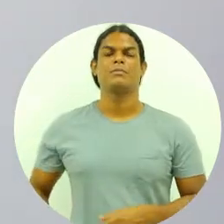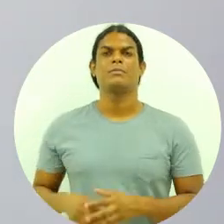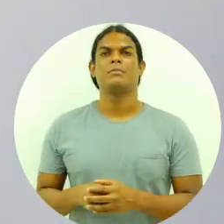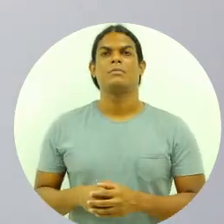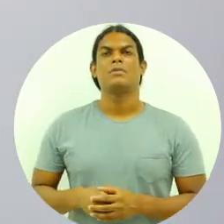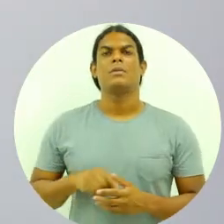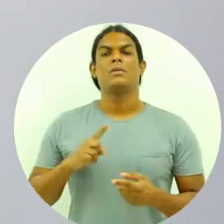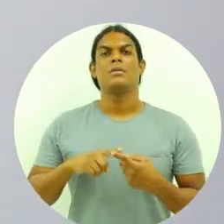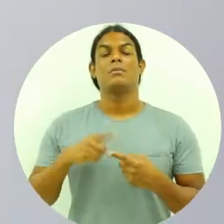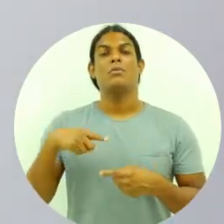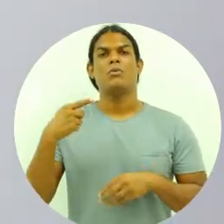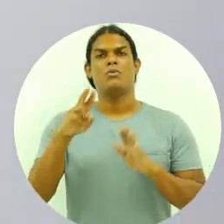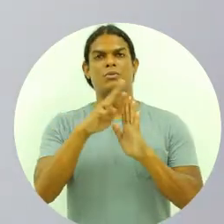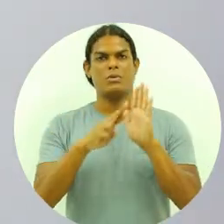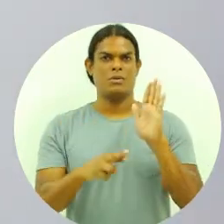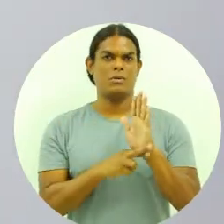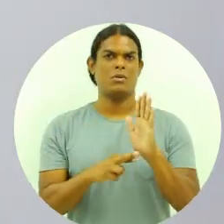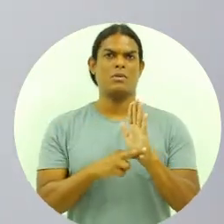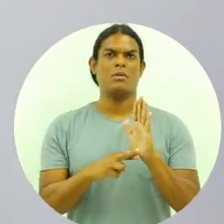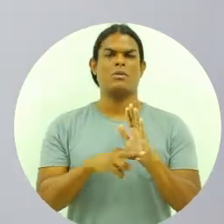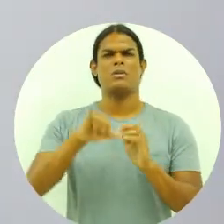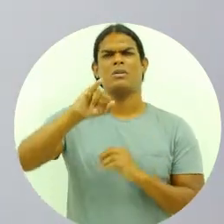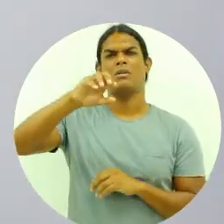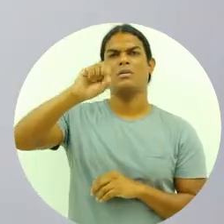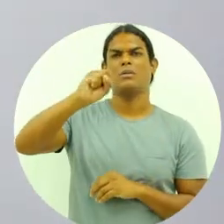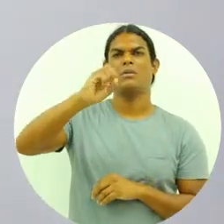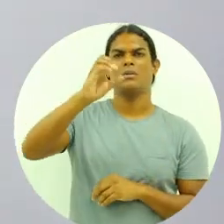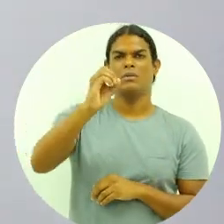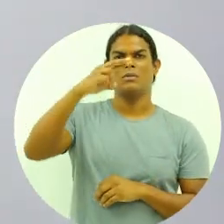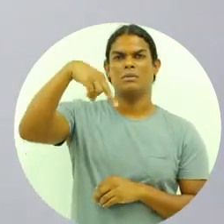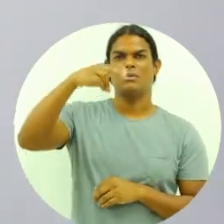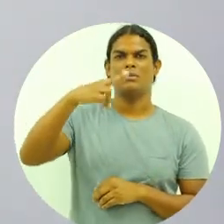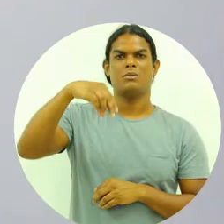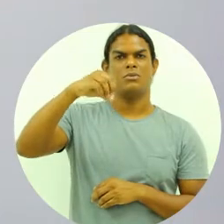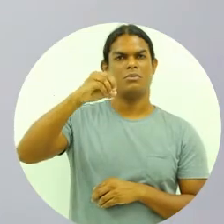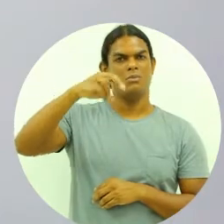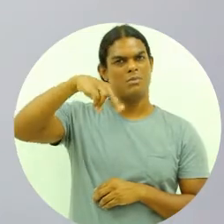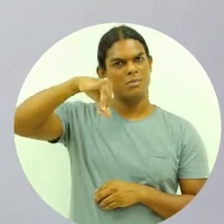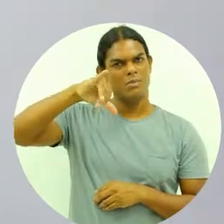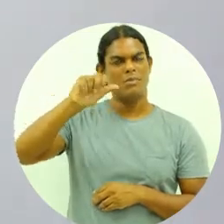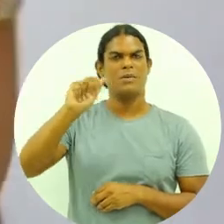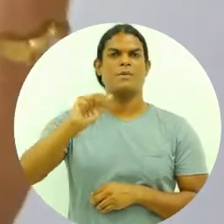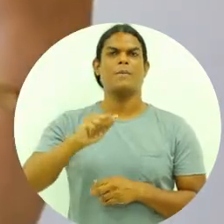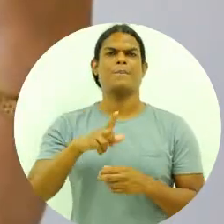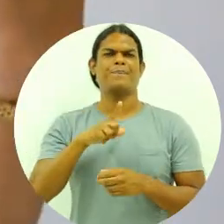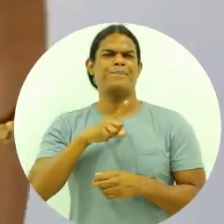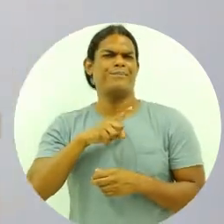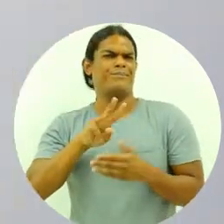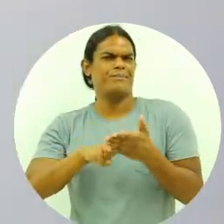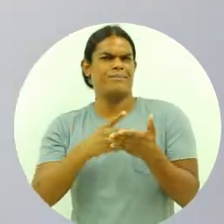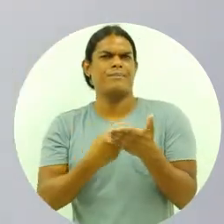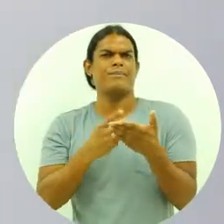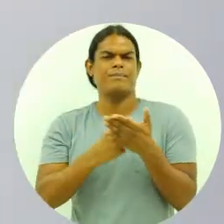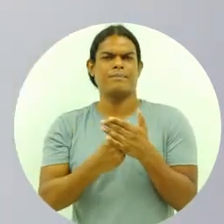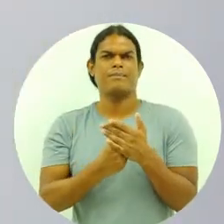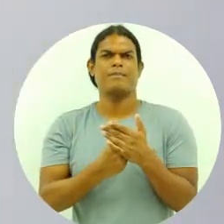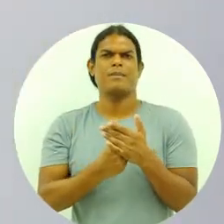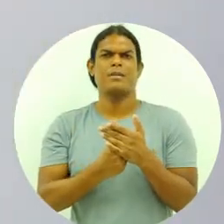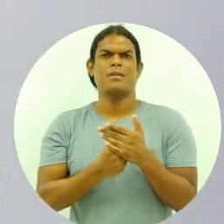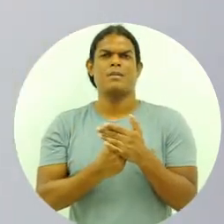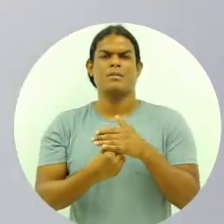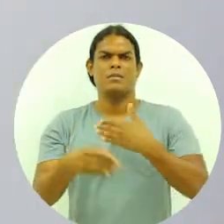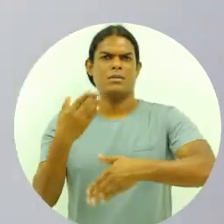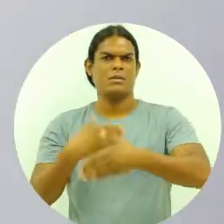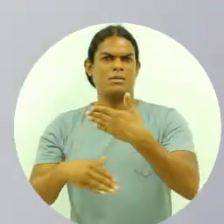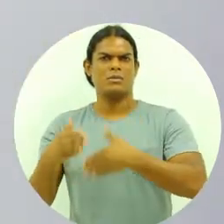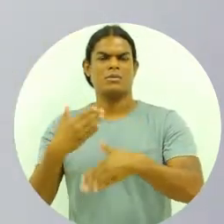muito importante, é o princípio da isonomia. Isonomia tem uma interpretação relacionada à igualdade, mas existe uma